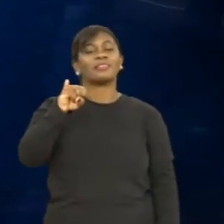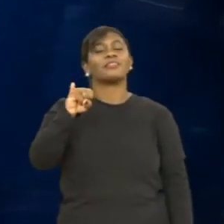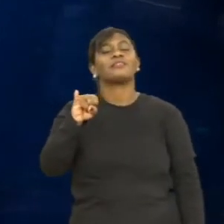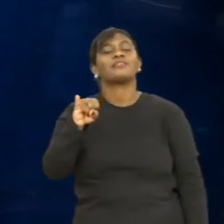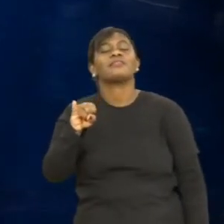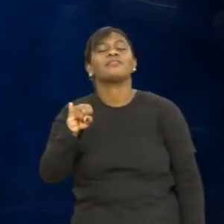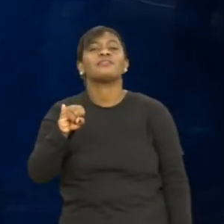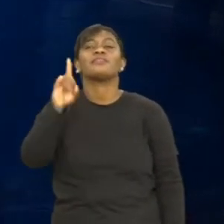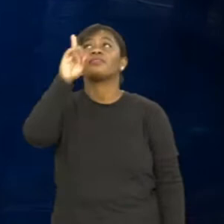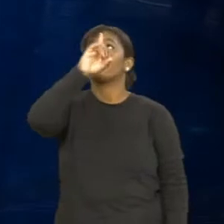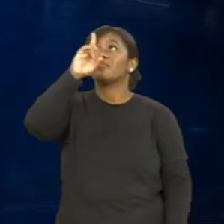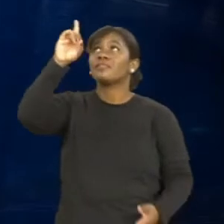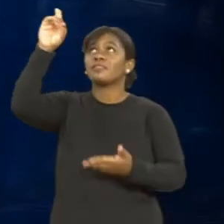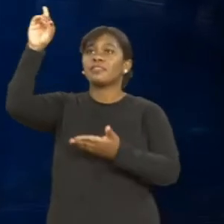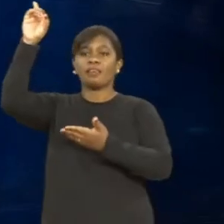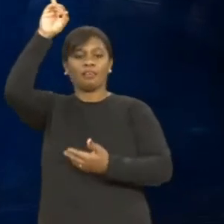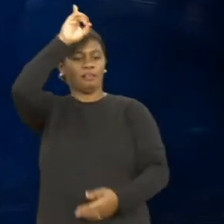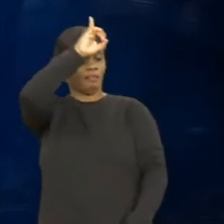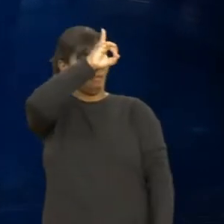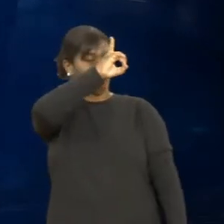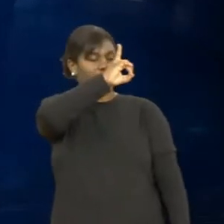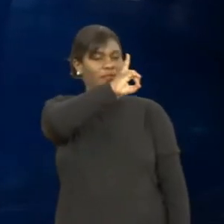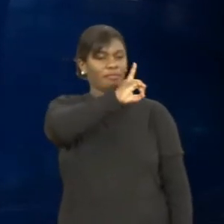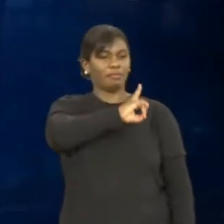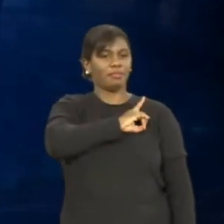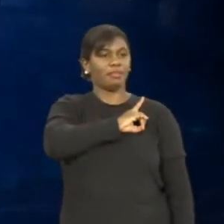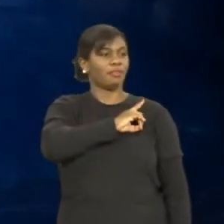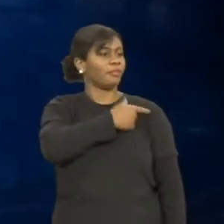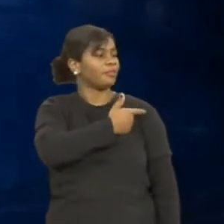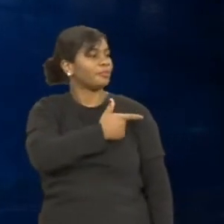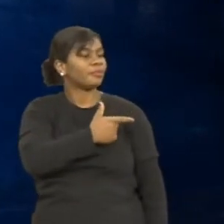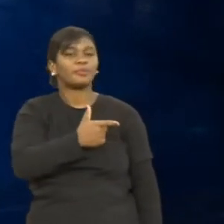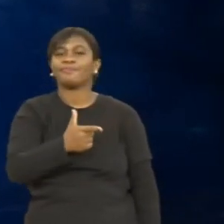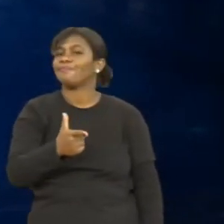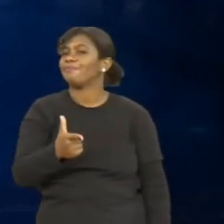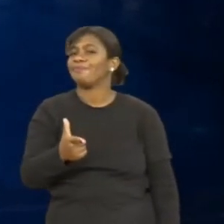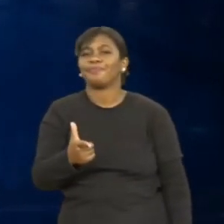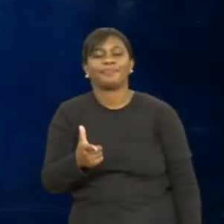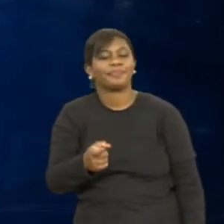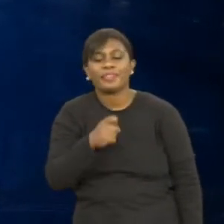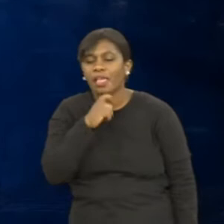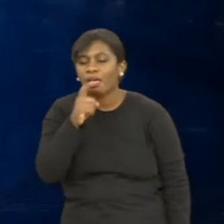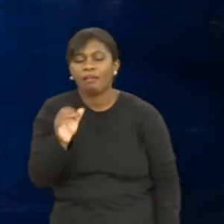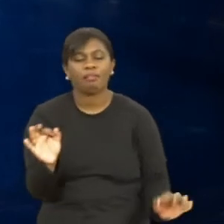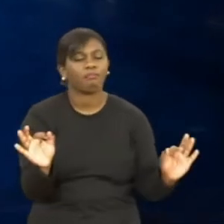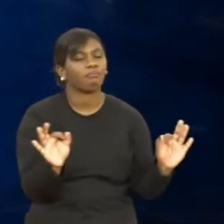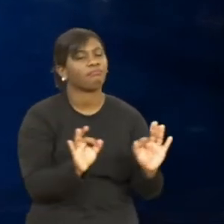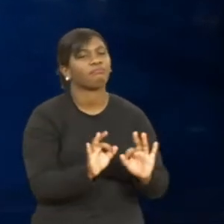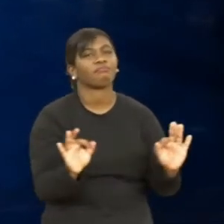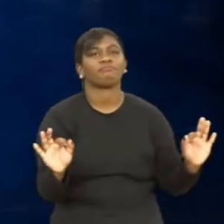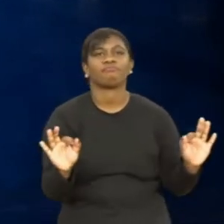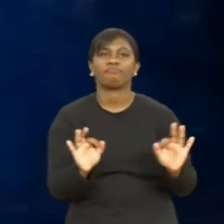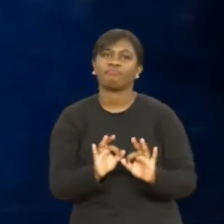existência? Se em meu ser eu não tiver tua presença. Se em meu ser não tiver